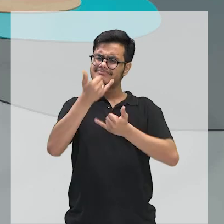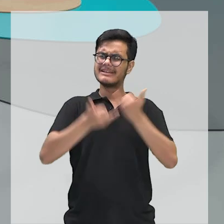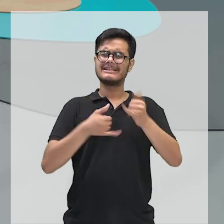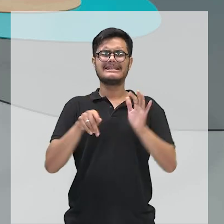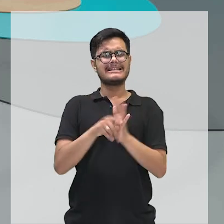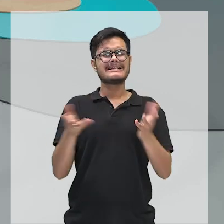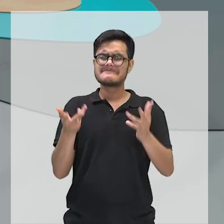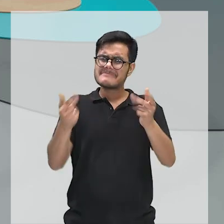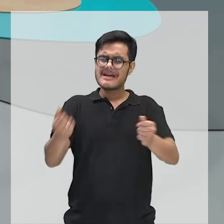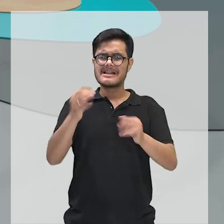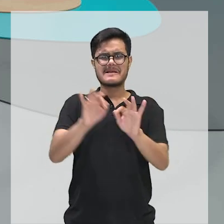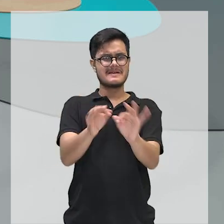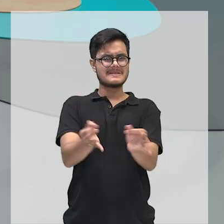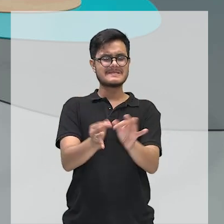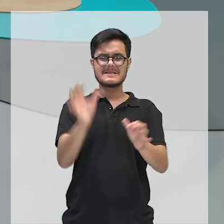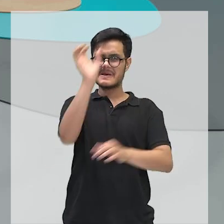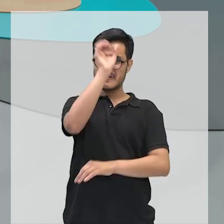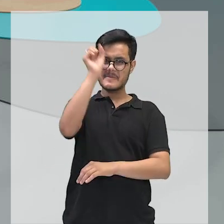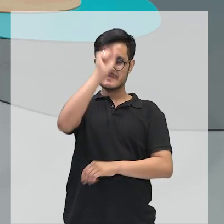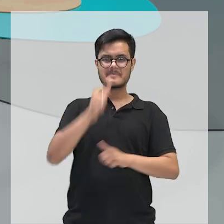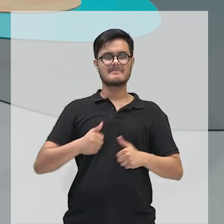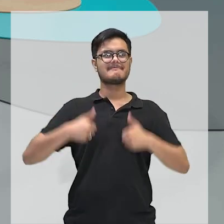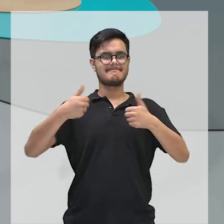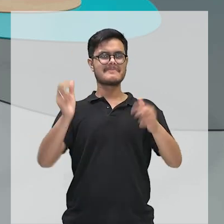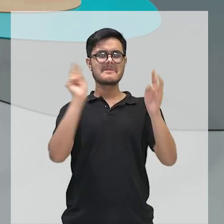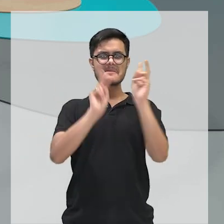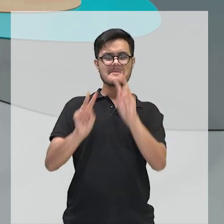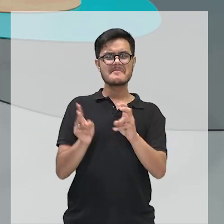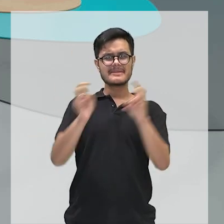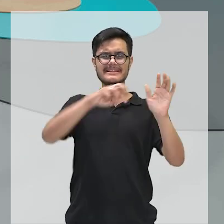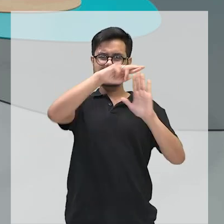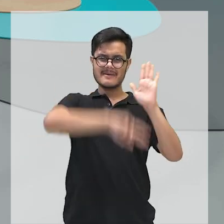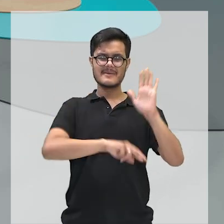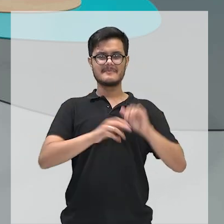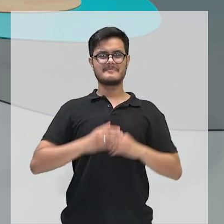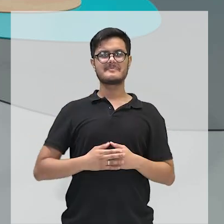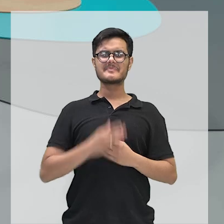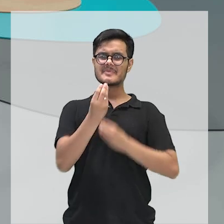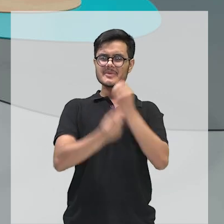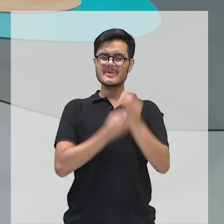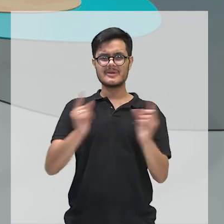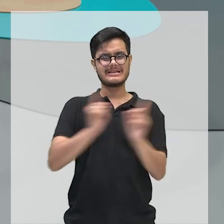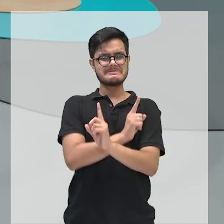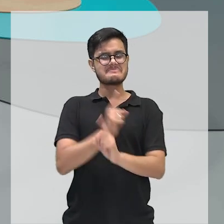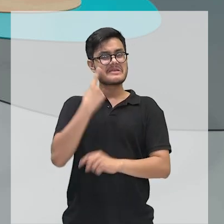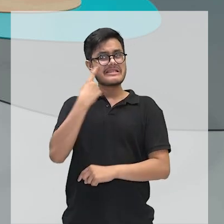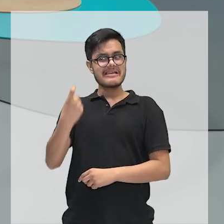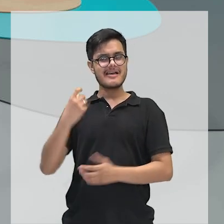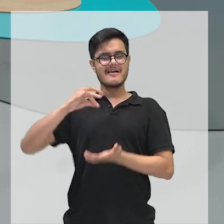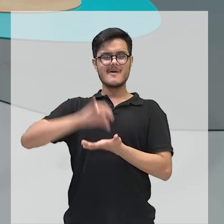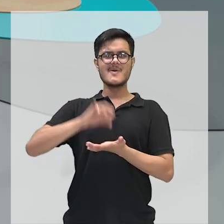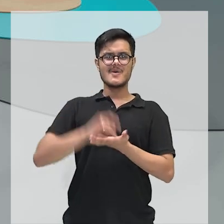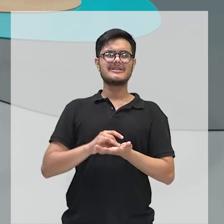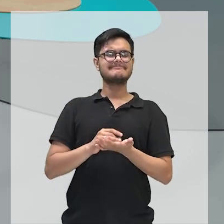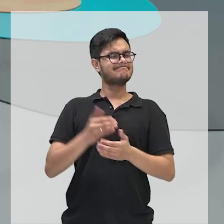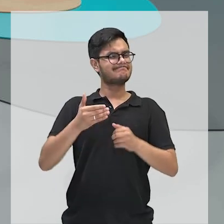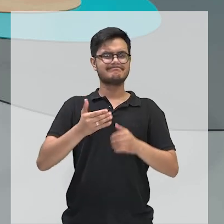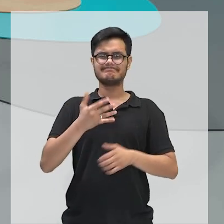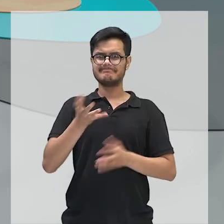que fica mais fácil depois para vocês visualizarem a dinâmica desse esporte que é tão interessante e que vale a pena